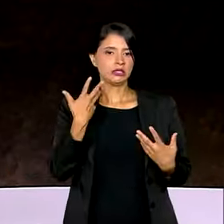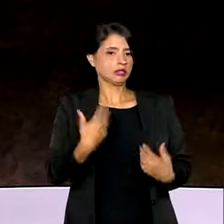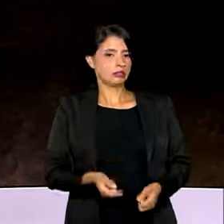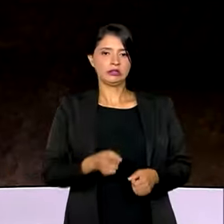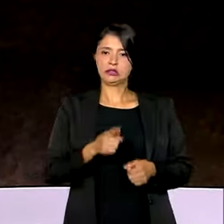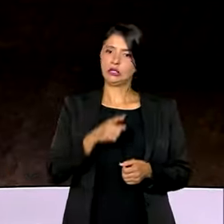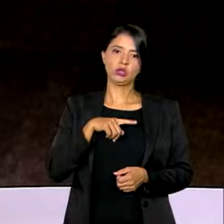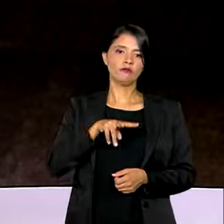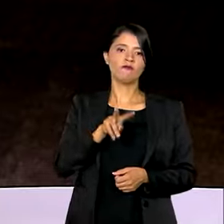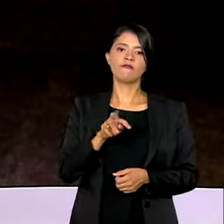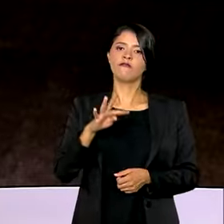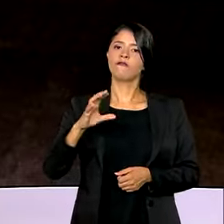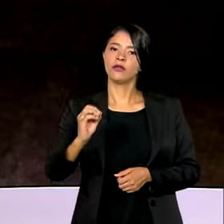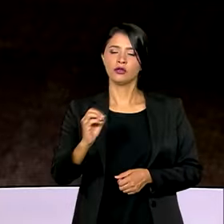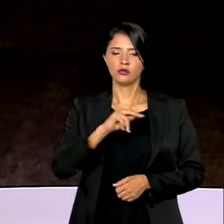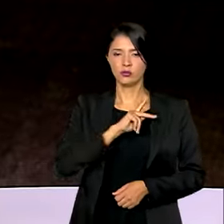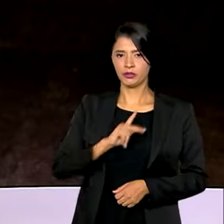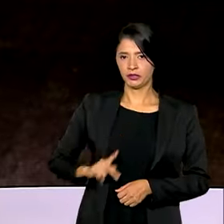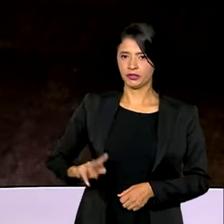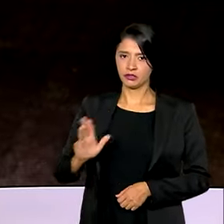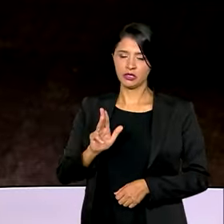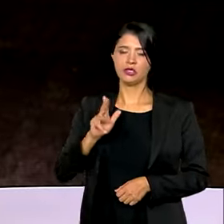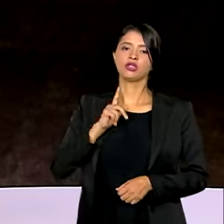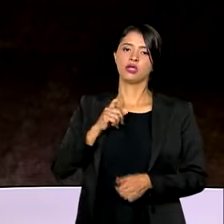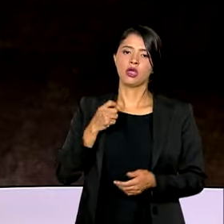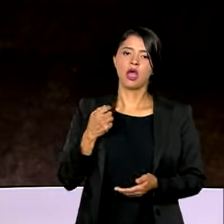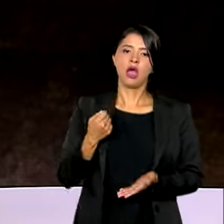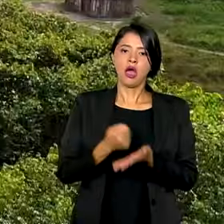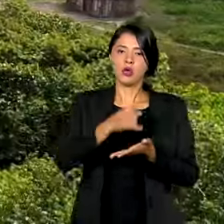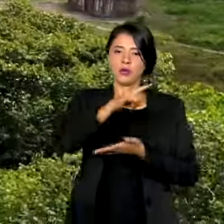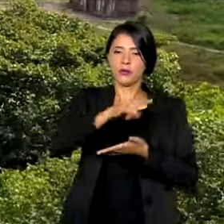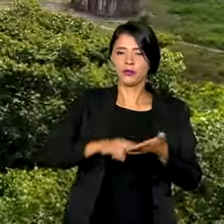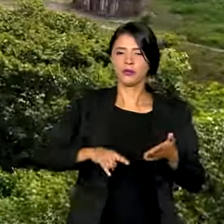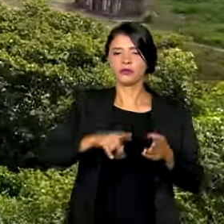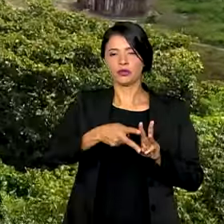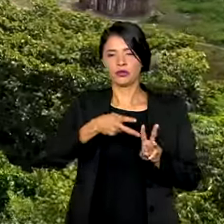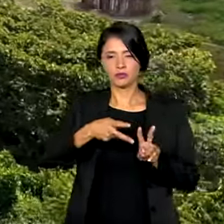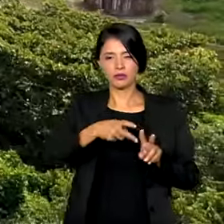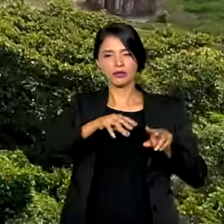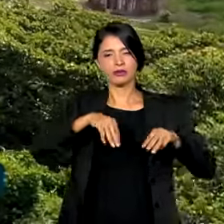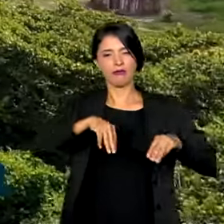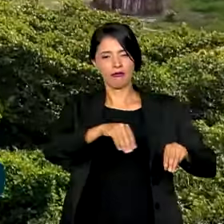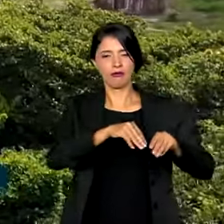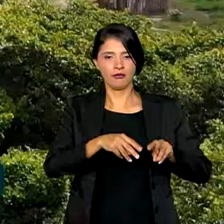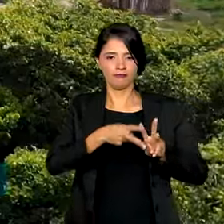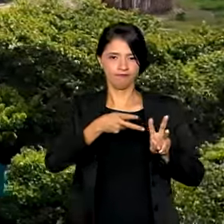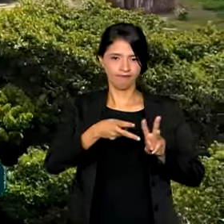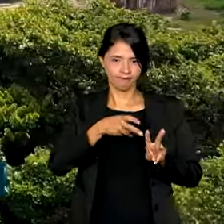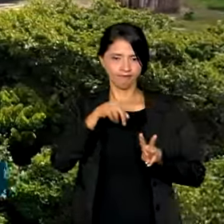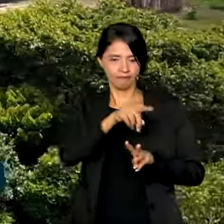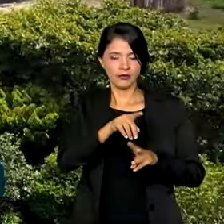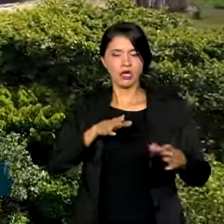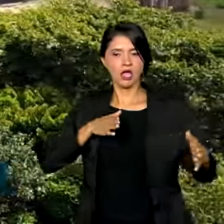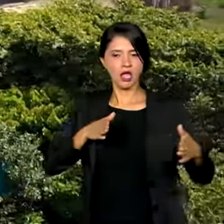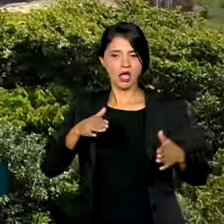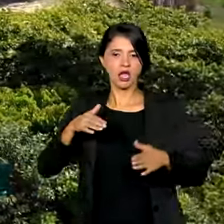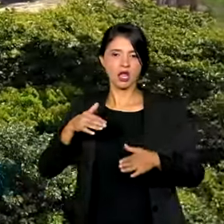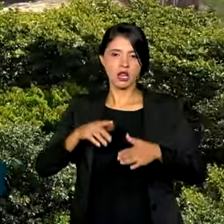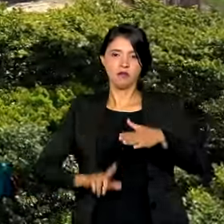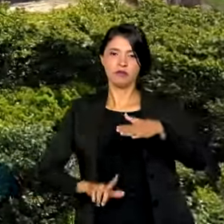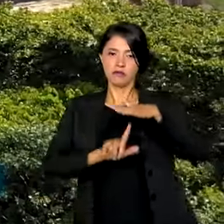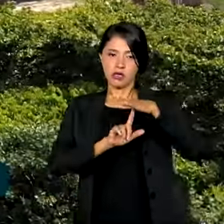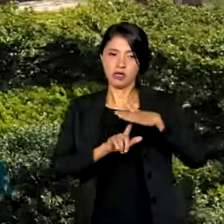do presidente Lula ao marco temporal das terras indígenas. O marco temporal restringe a demarcação de